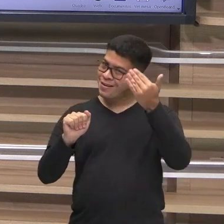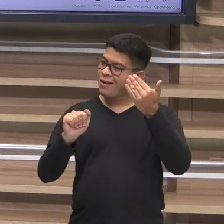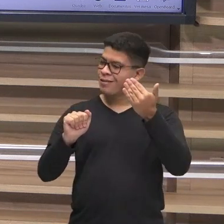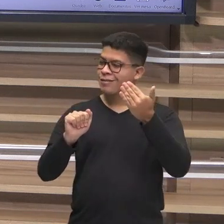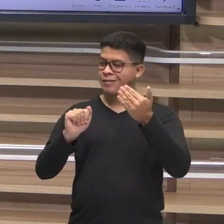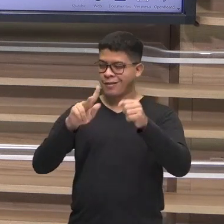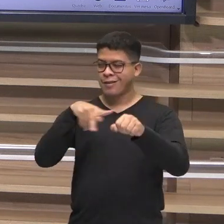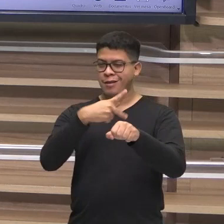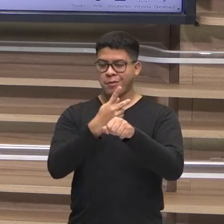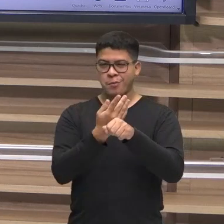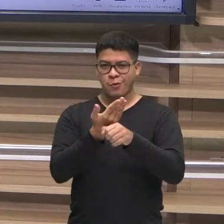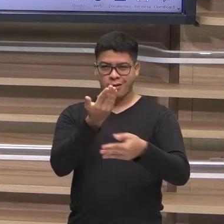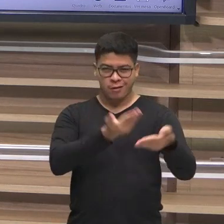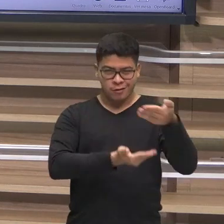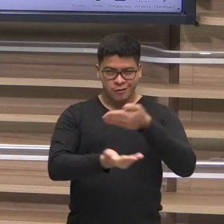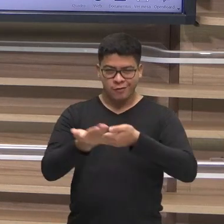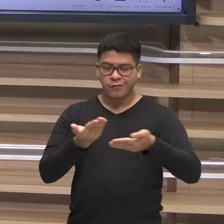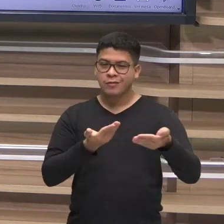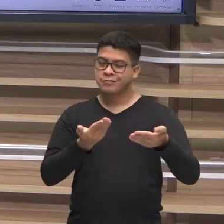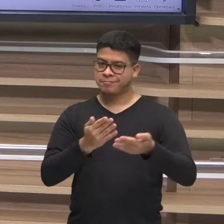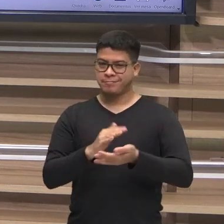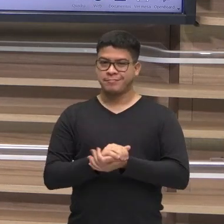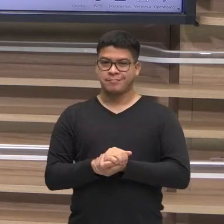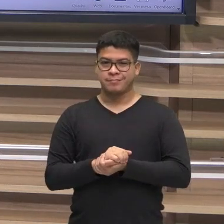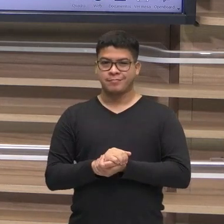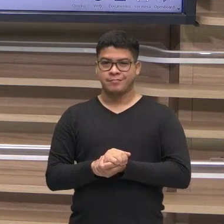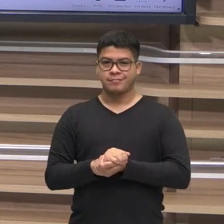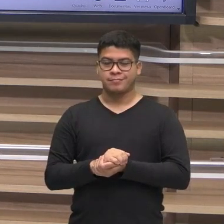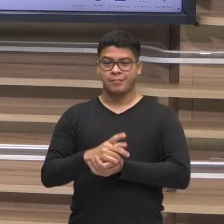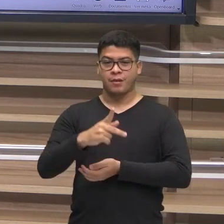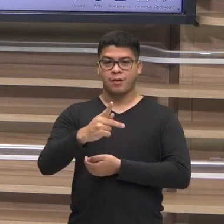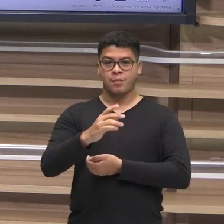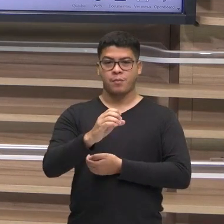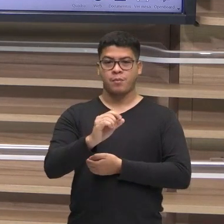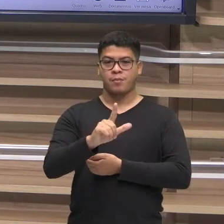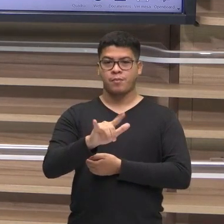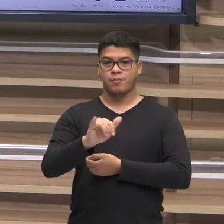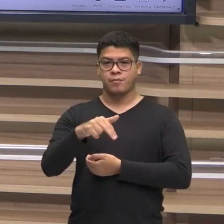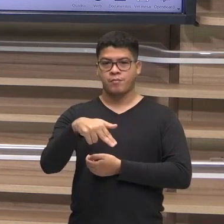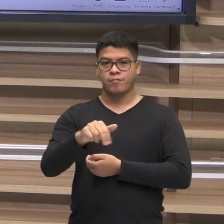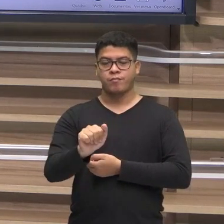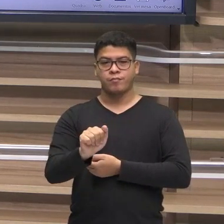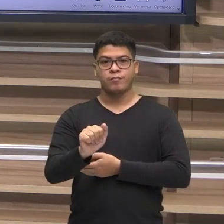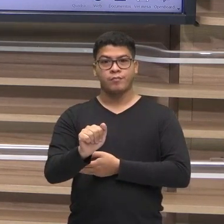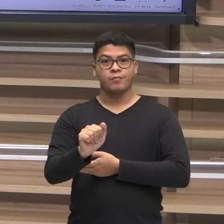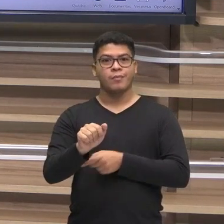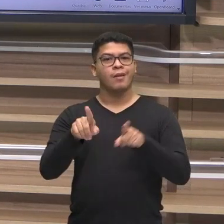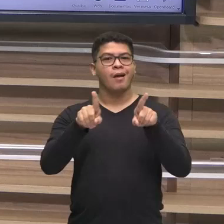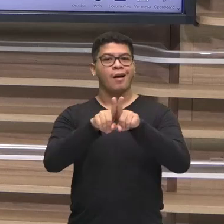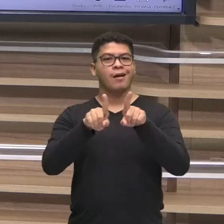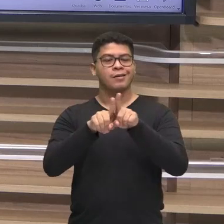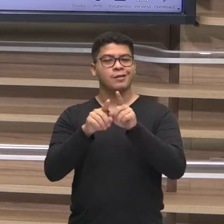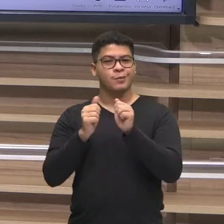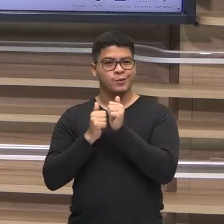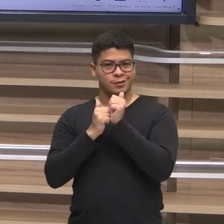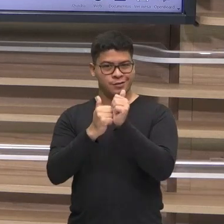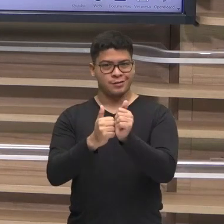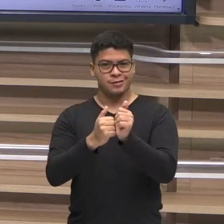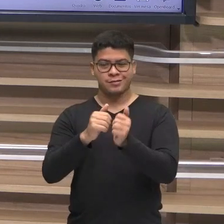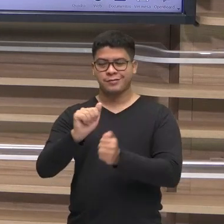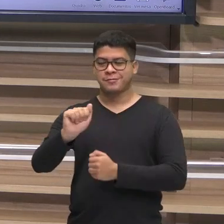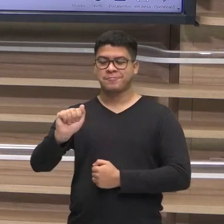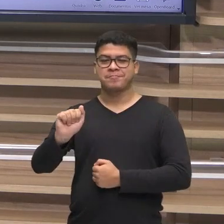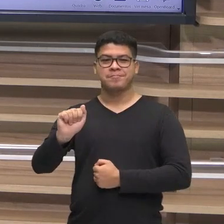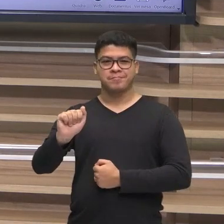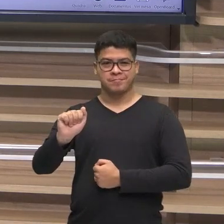conferir, viu? Vamos ver se está tudo certinho. Poliana, hello Poliana, também acompanha a colega, não é? Letra